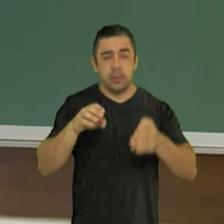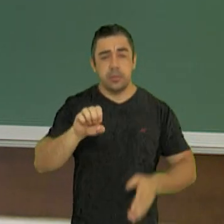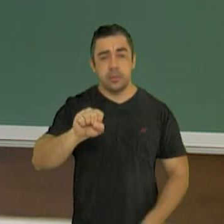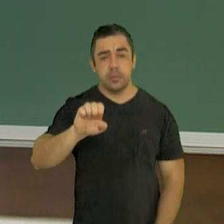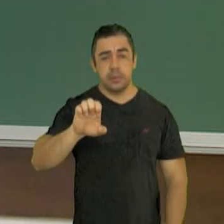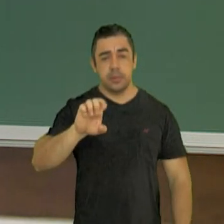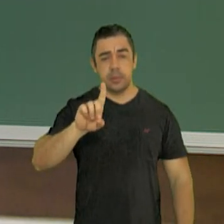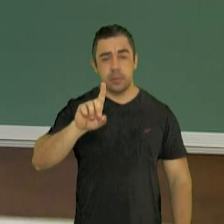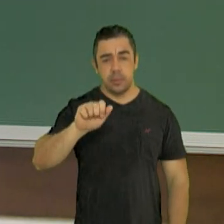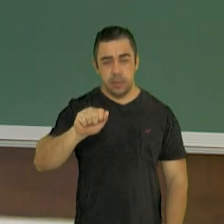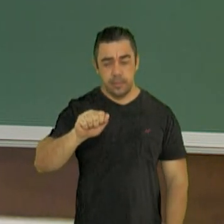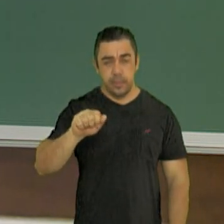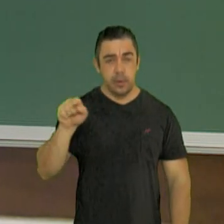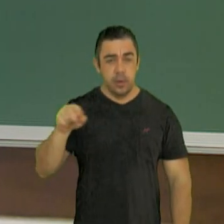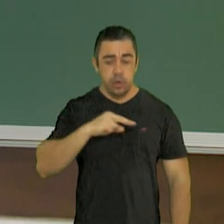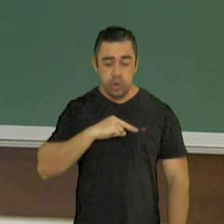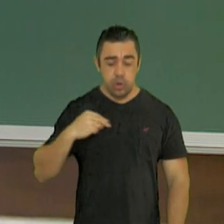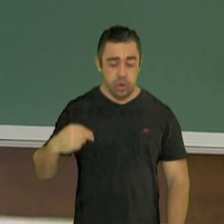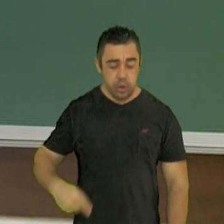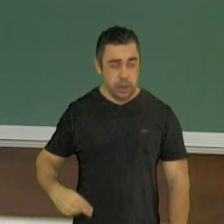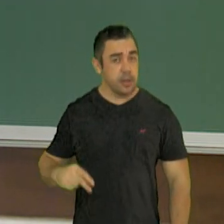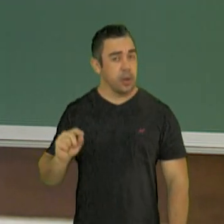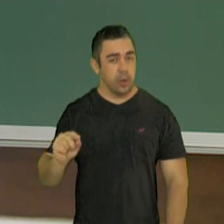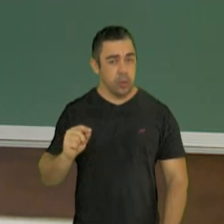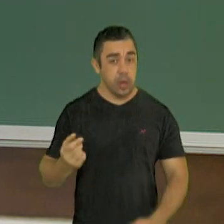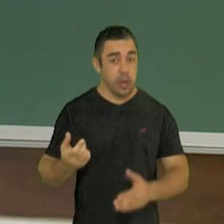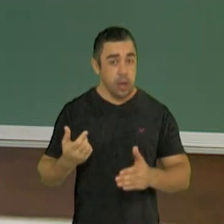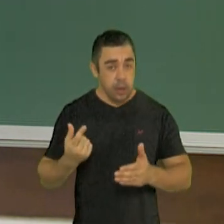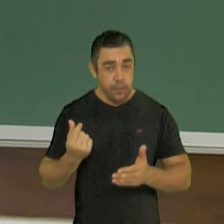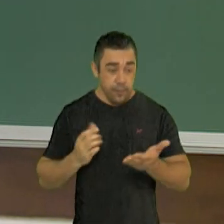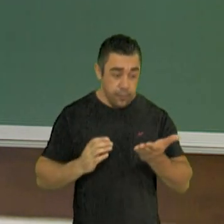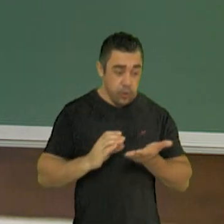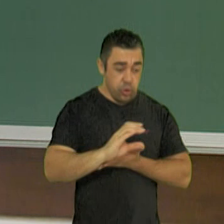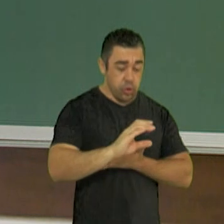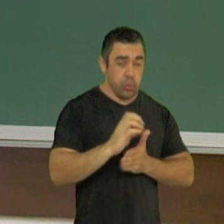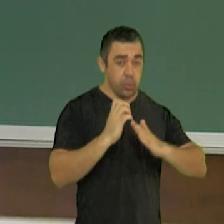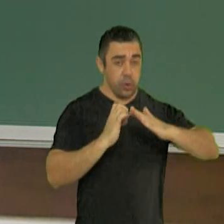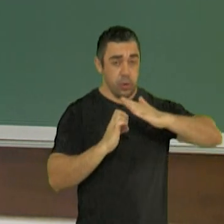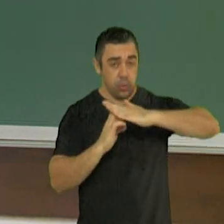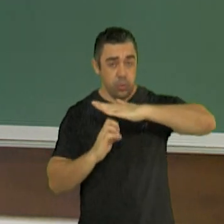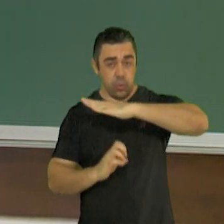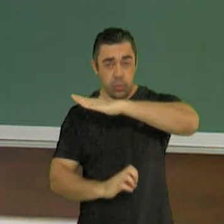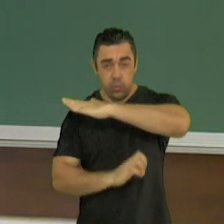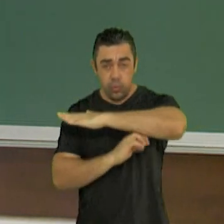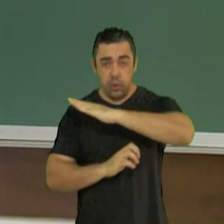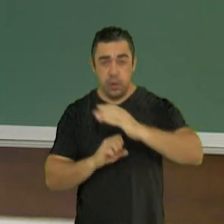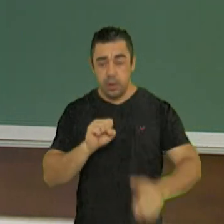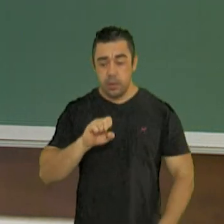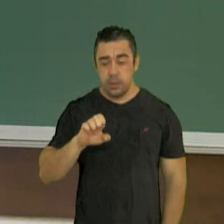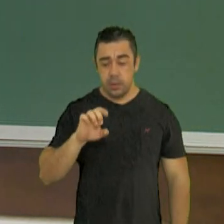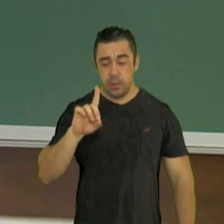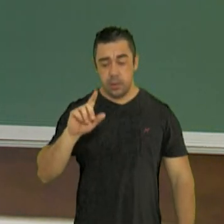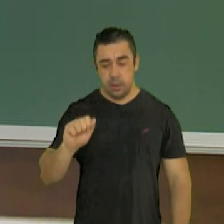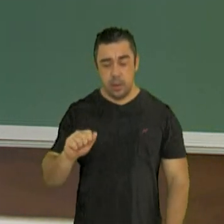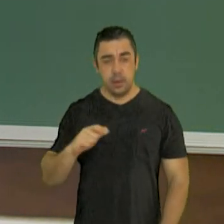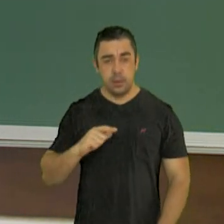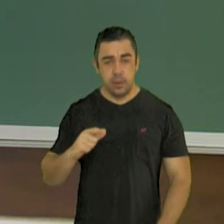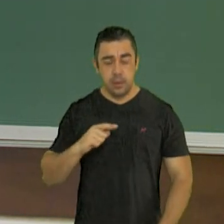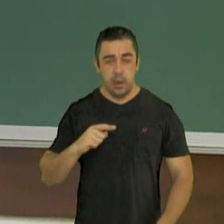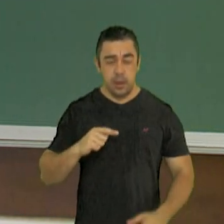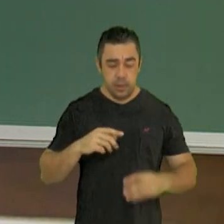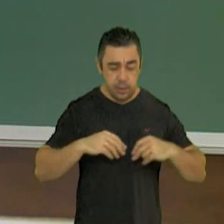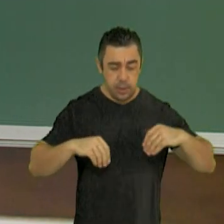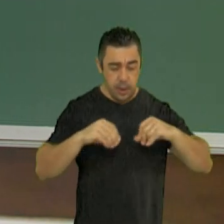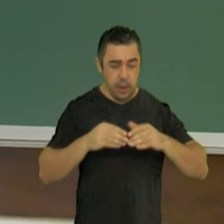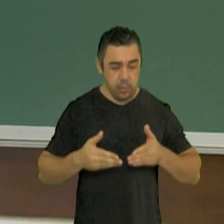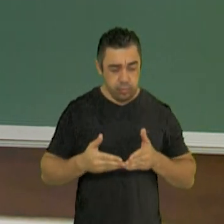aulas. Os chineses investiram em estrutura aí nessa Nova Rota da Seda, tanto na rota terrestre como na rota marítima,